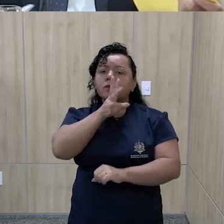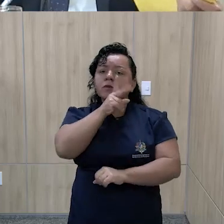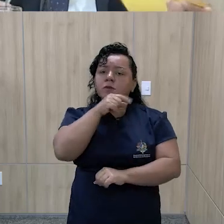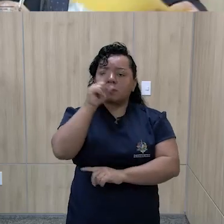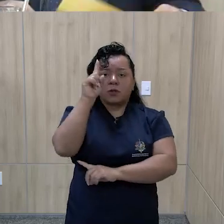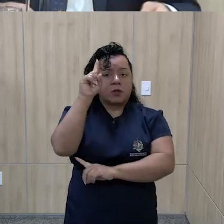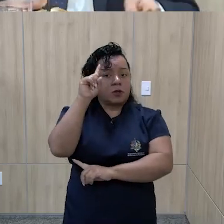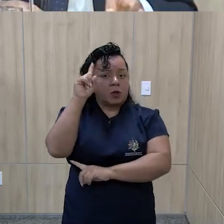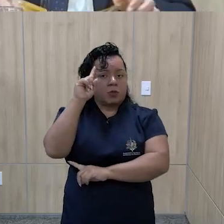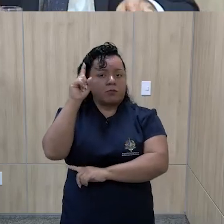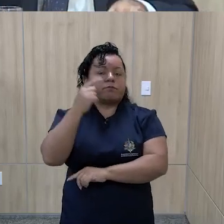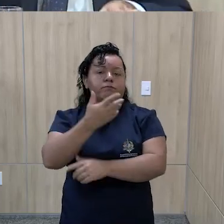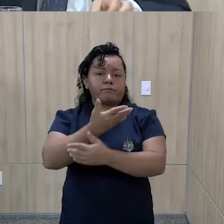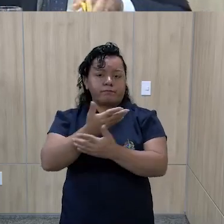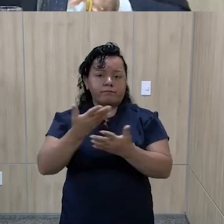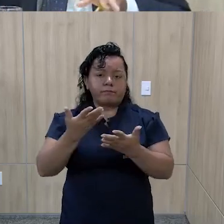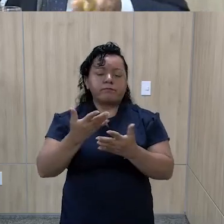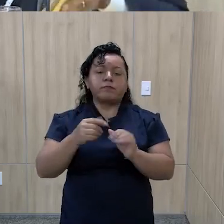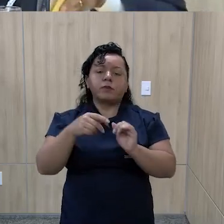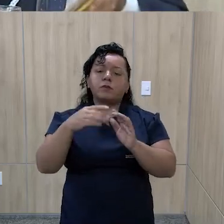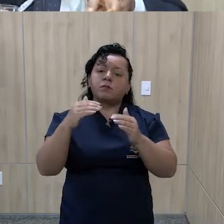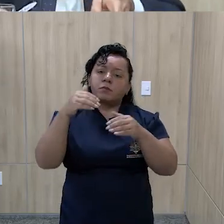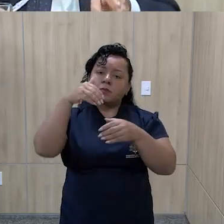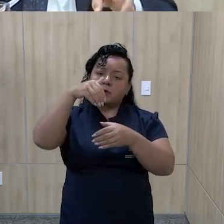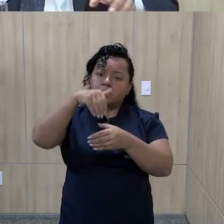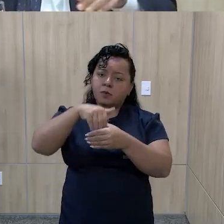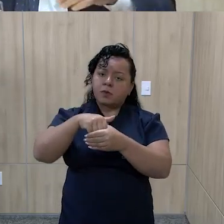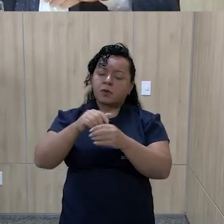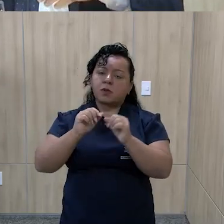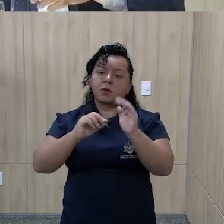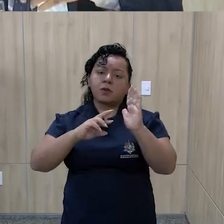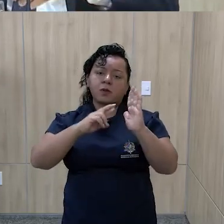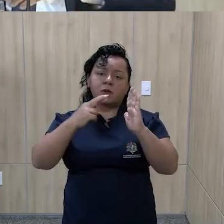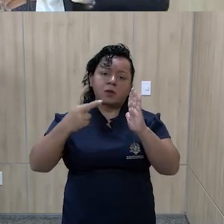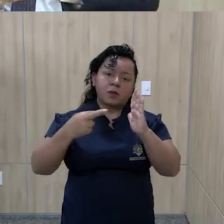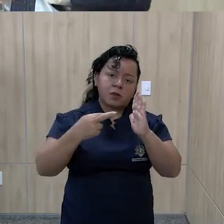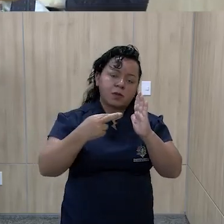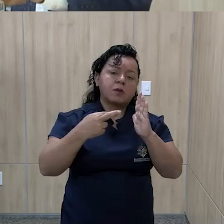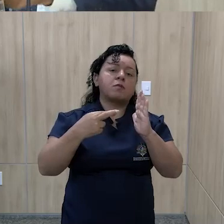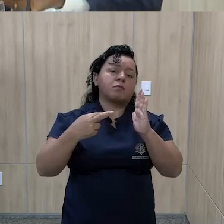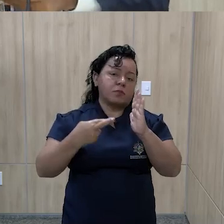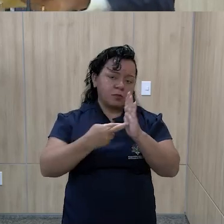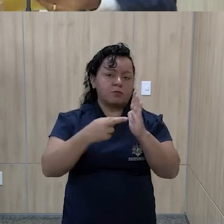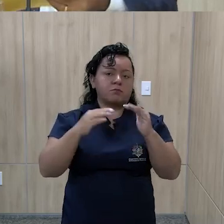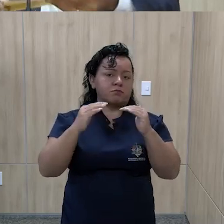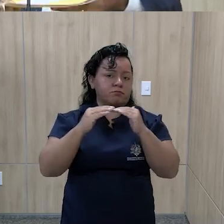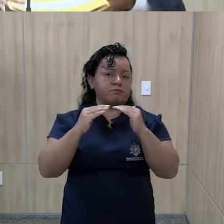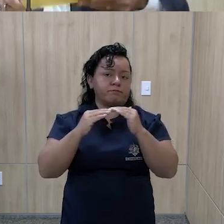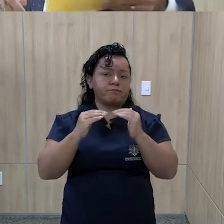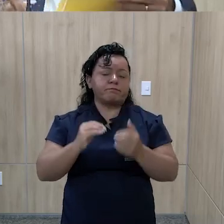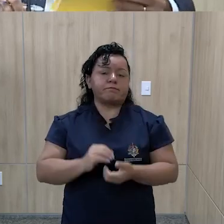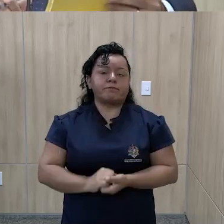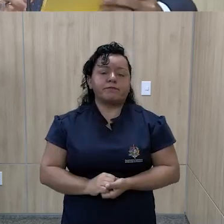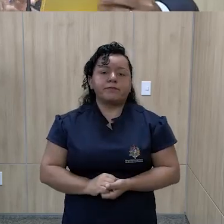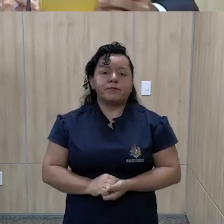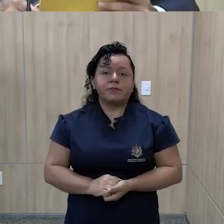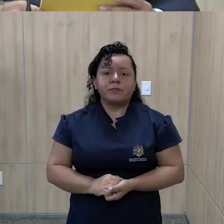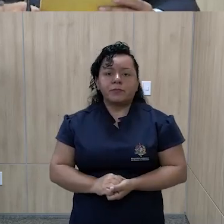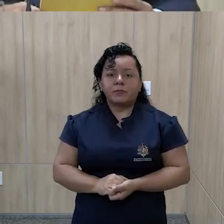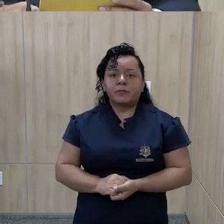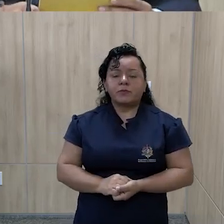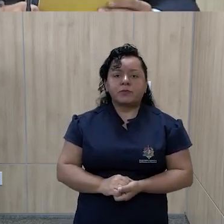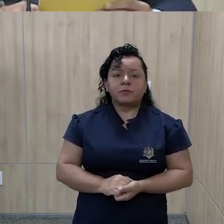no seu dia a dia Então esse é o Projeto senhor presidente tem o meu voto é pela com o relatório pelo procedimento da matéria